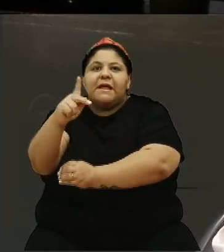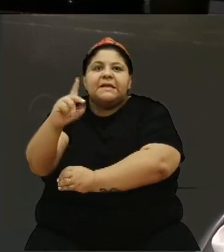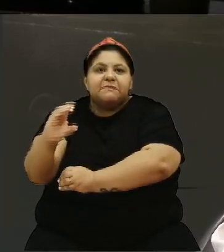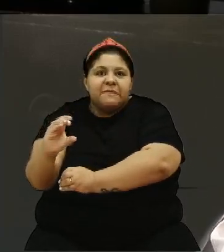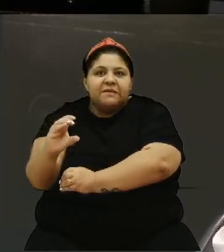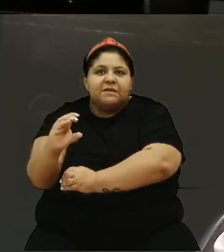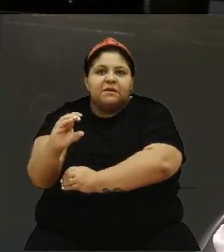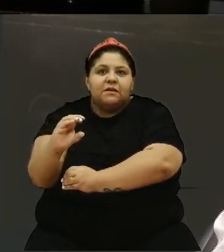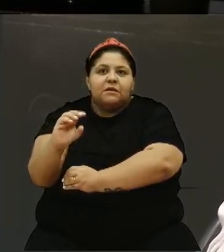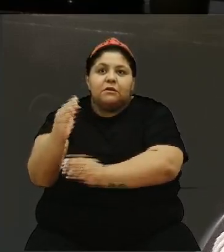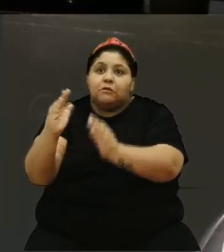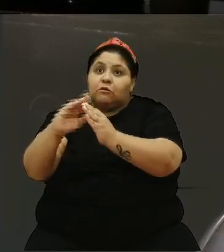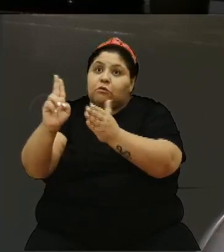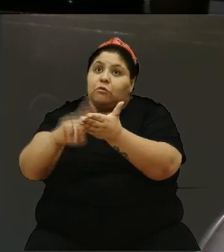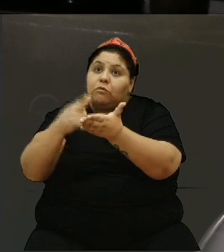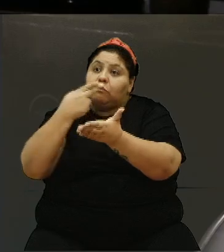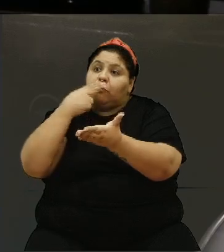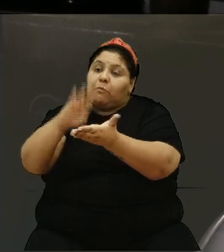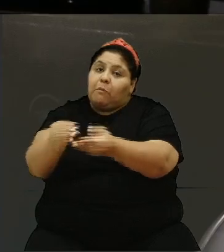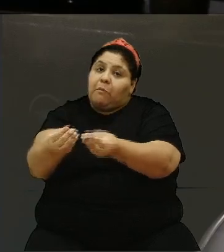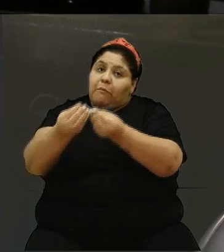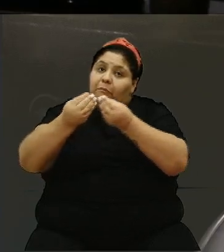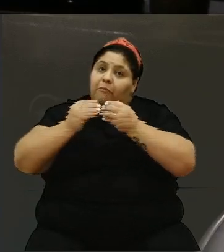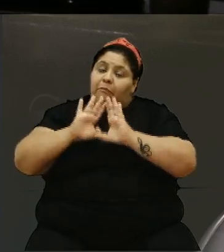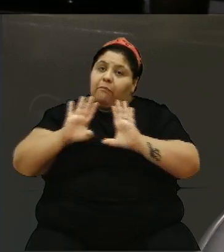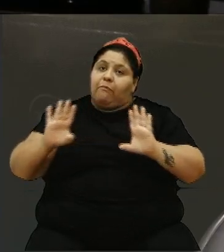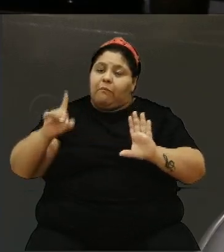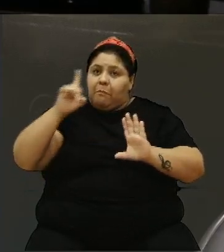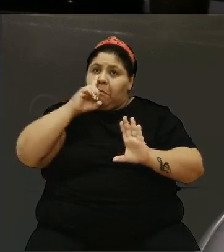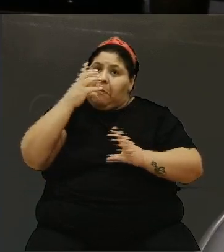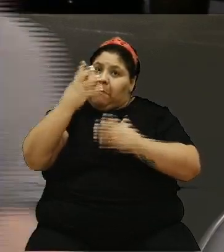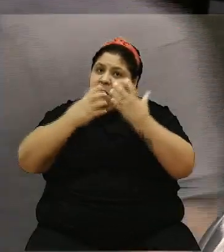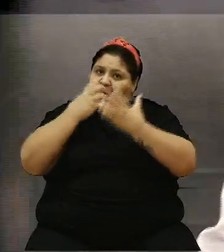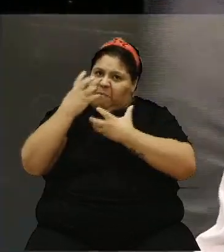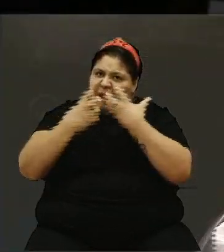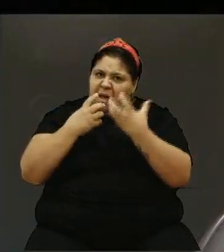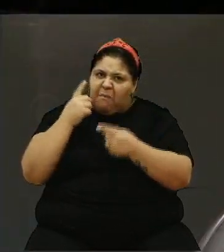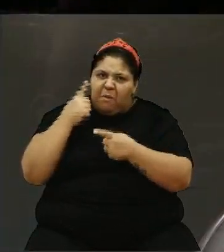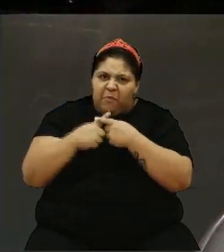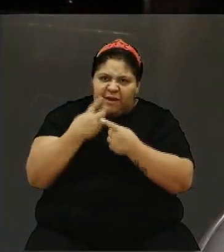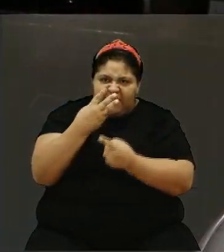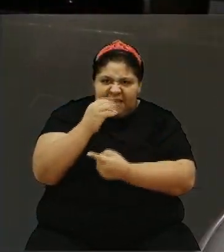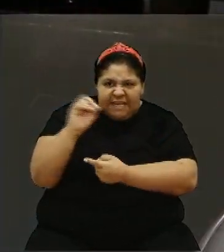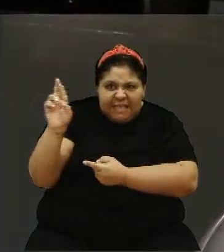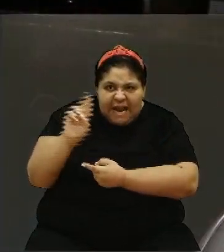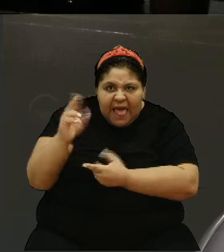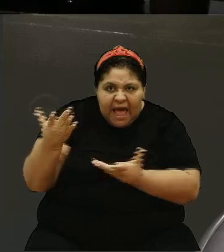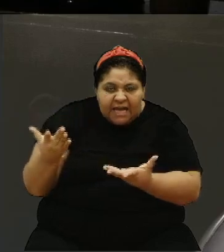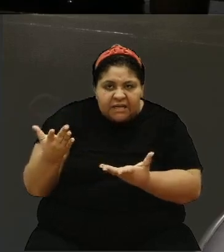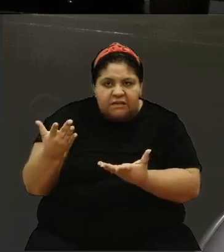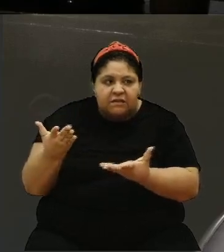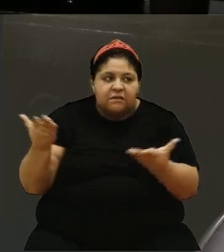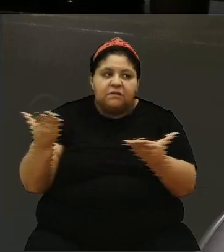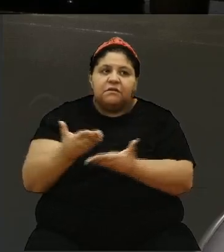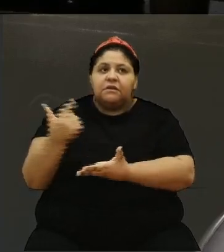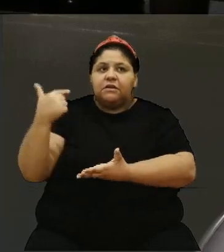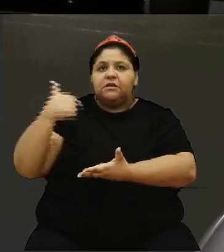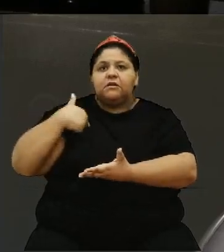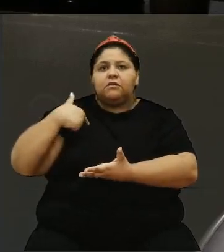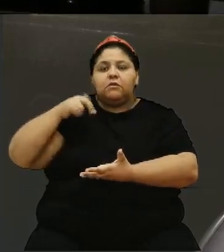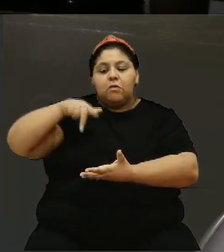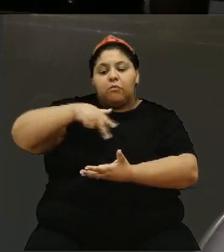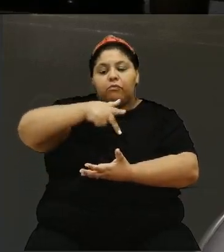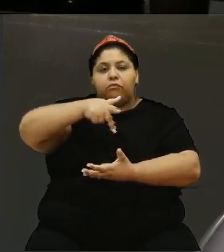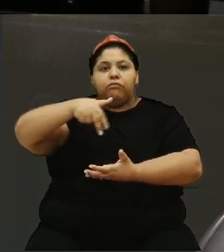casa, minha mãe ficou bem braba, né? Pô, ir por SPC por causa de 30 pila. Daí, estava eu transitando